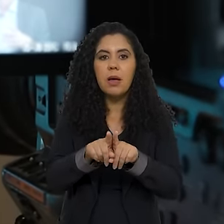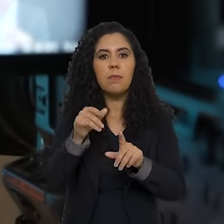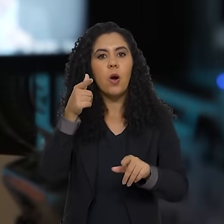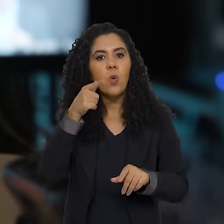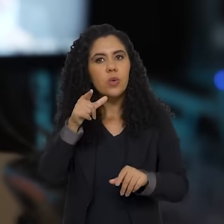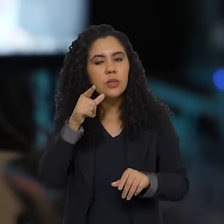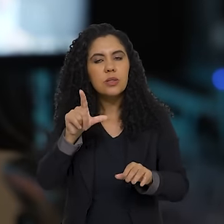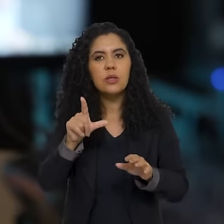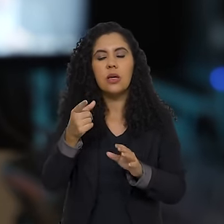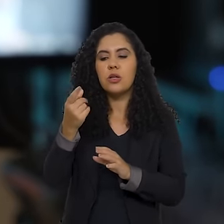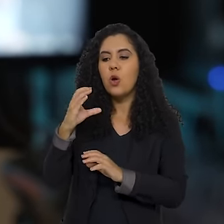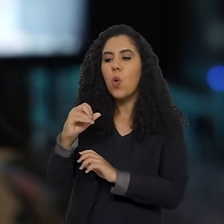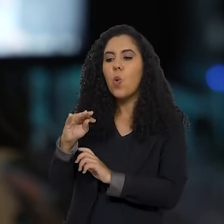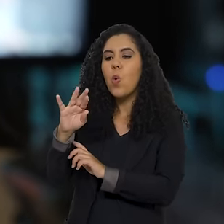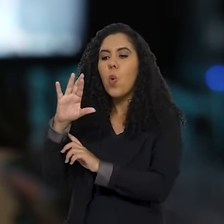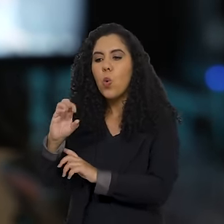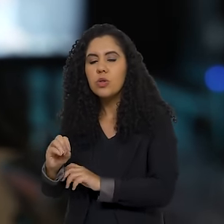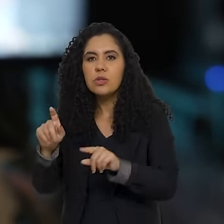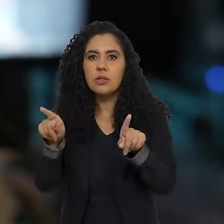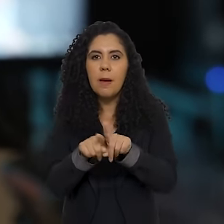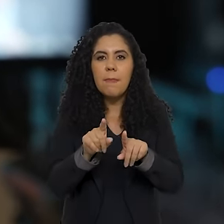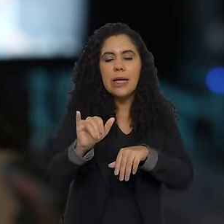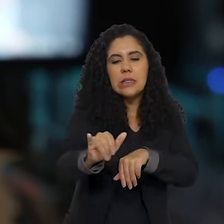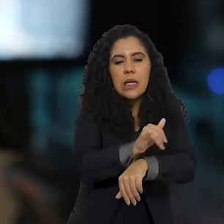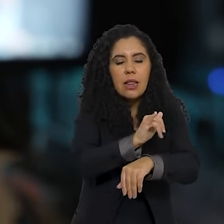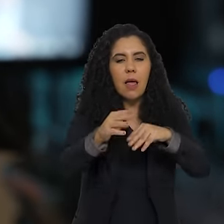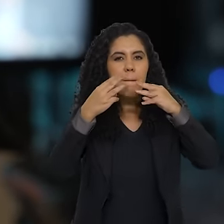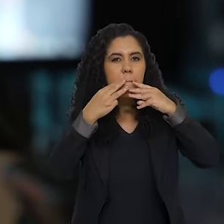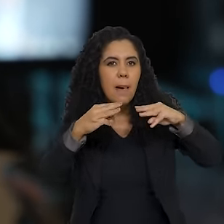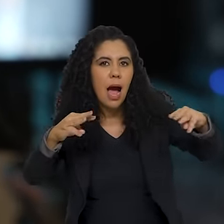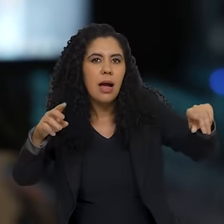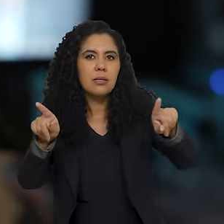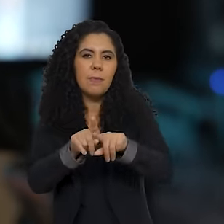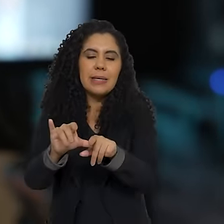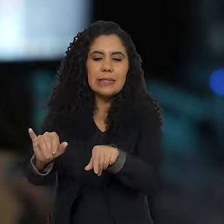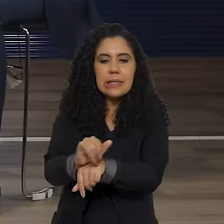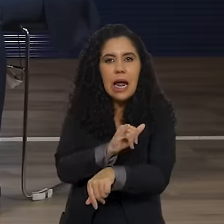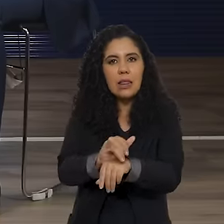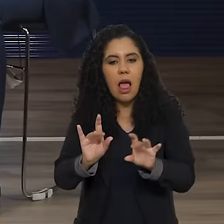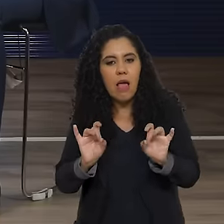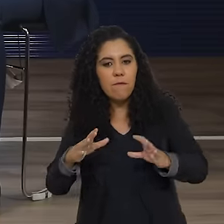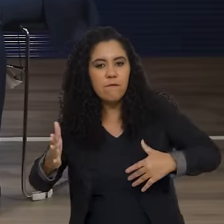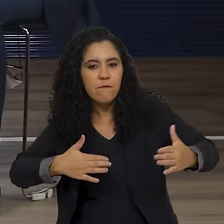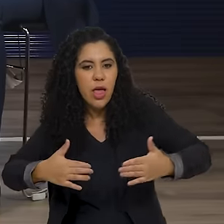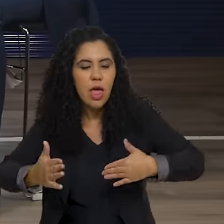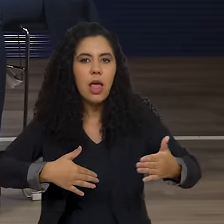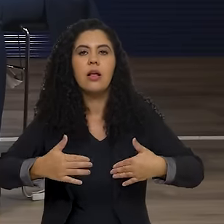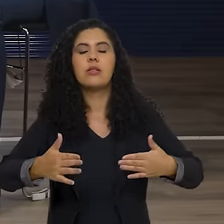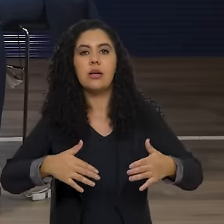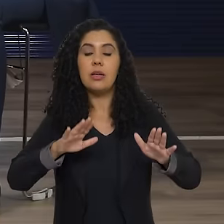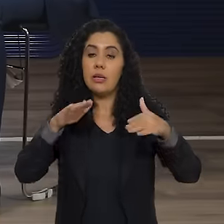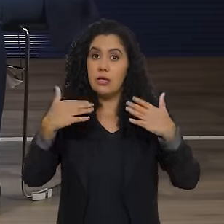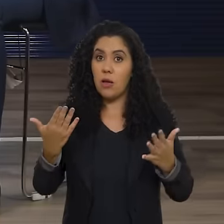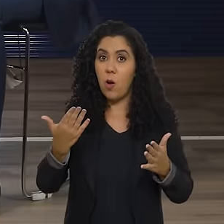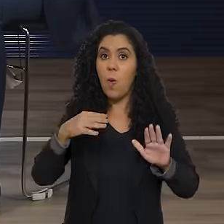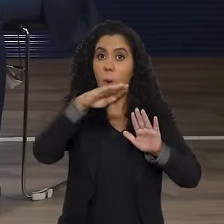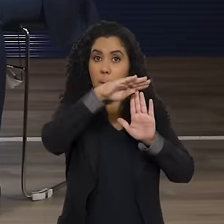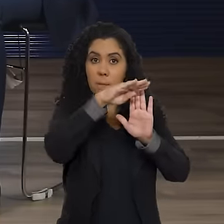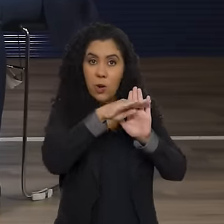também sua estrutura de custos, sua estratégia de marketing, sua estratégia de vendas. Então, o Brasil Mais